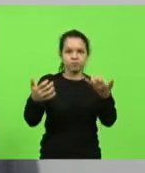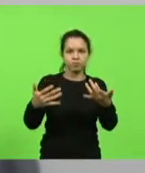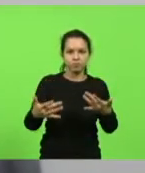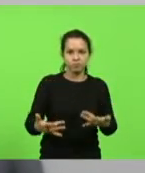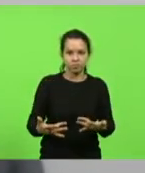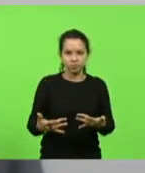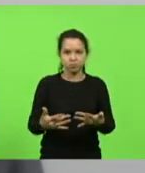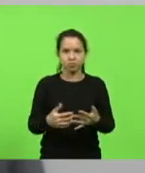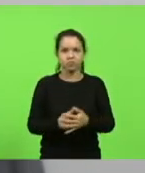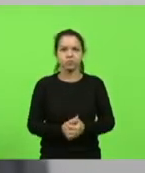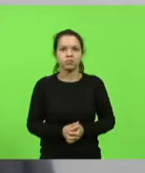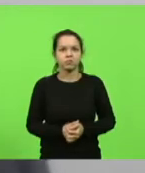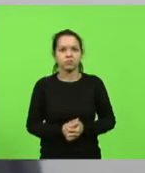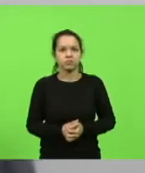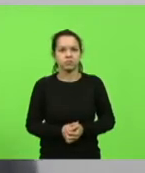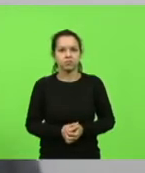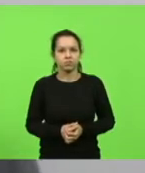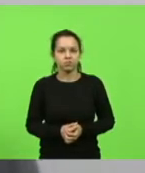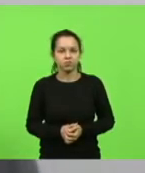tem